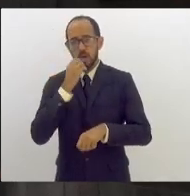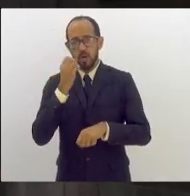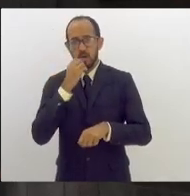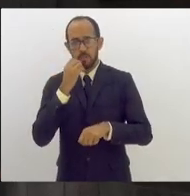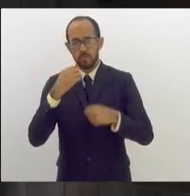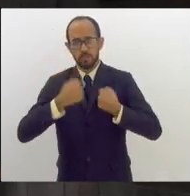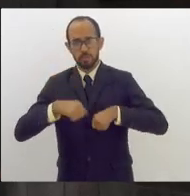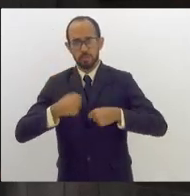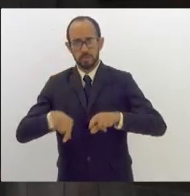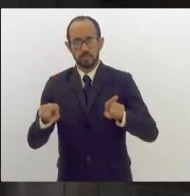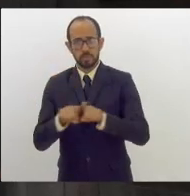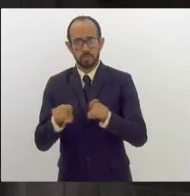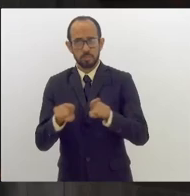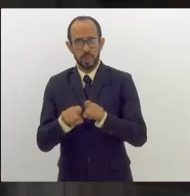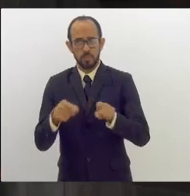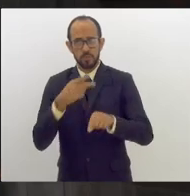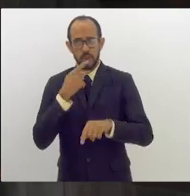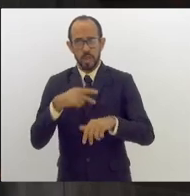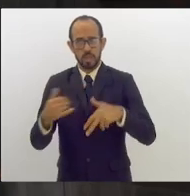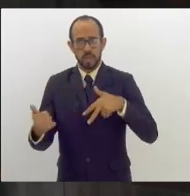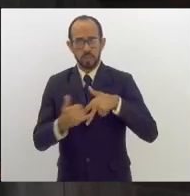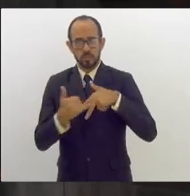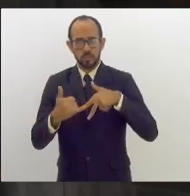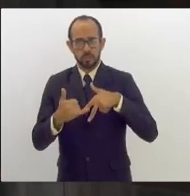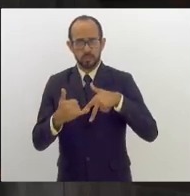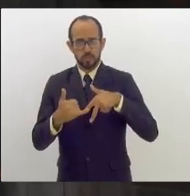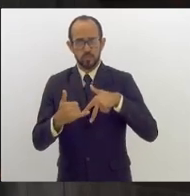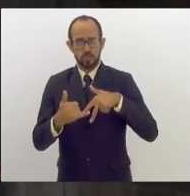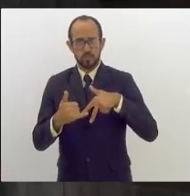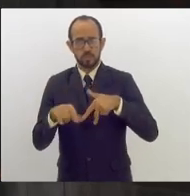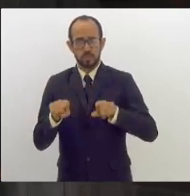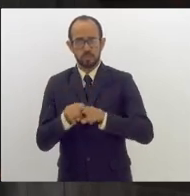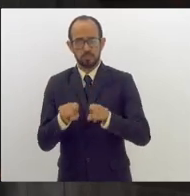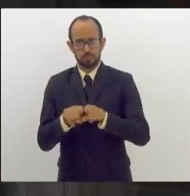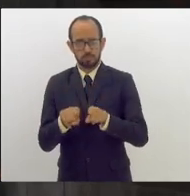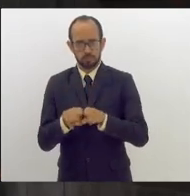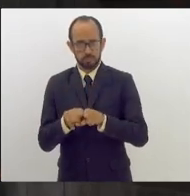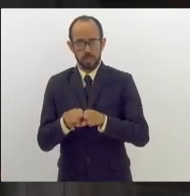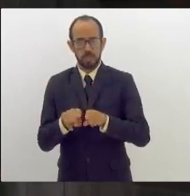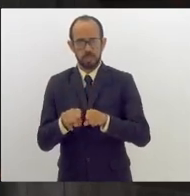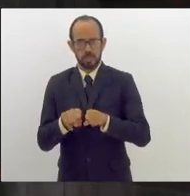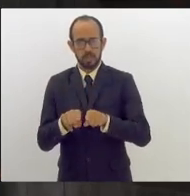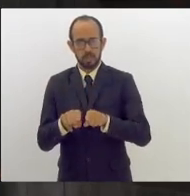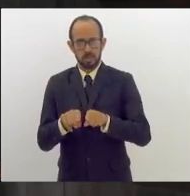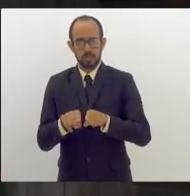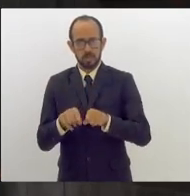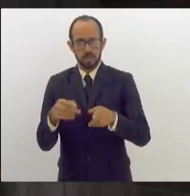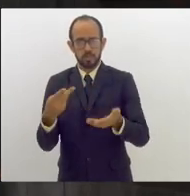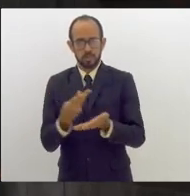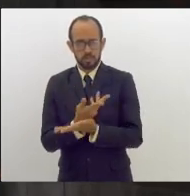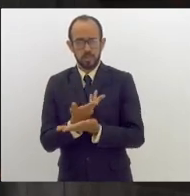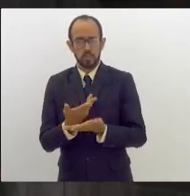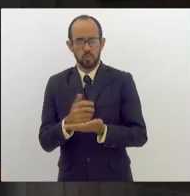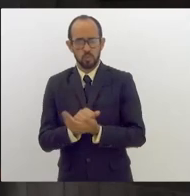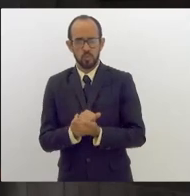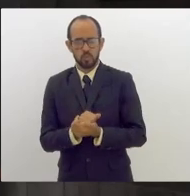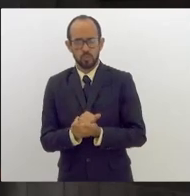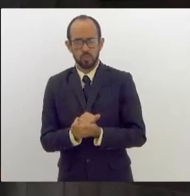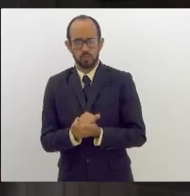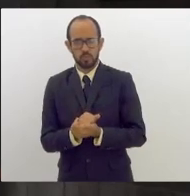é com relação às vítimas que aqui é ocasionaram e assim